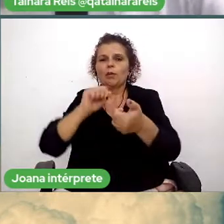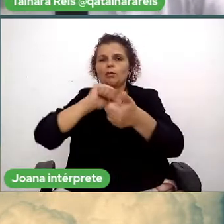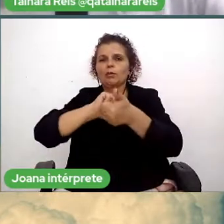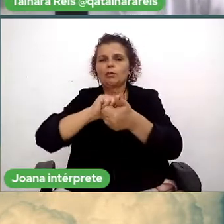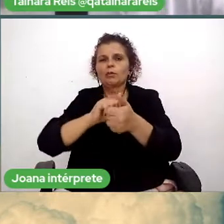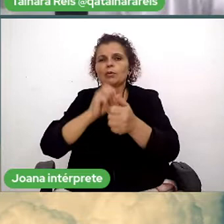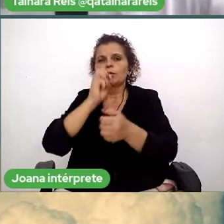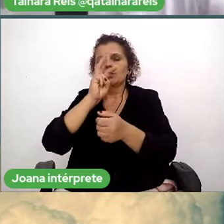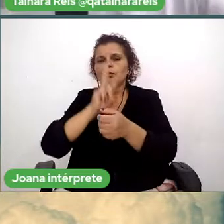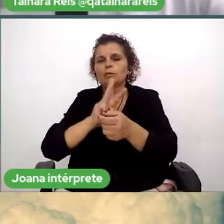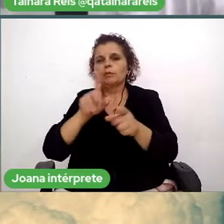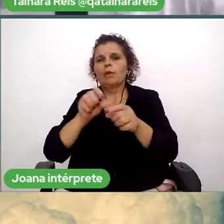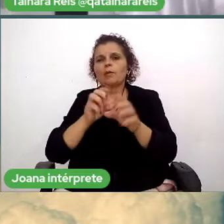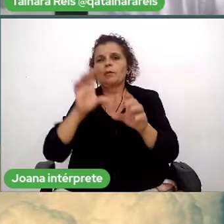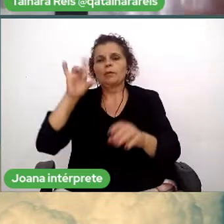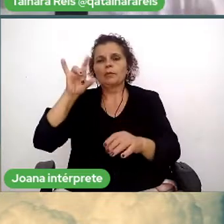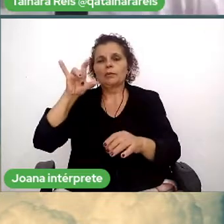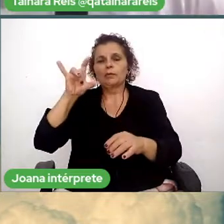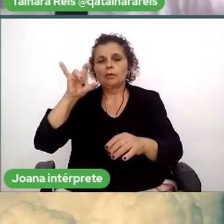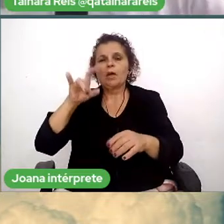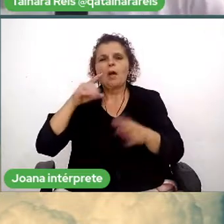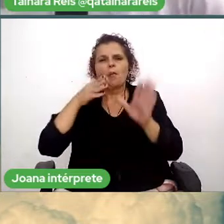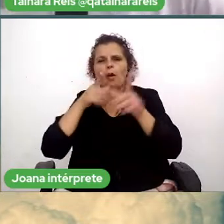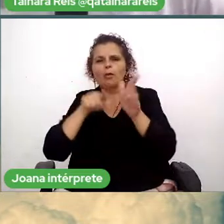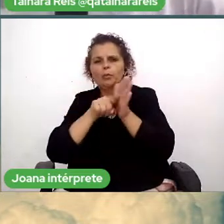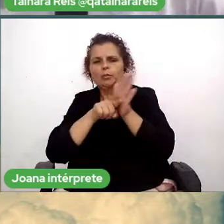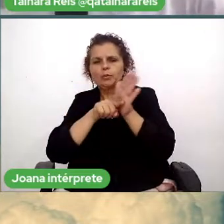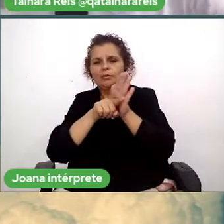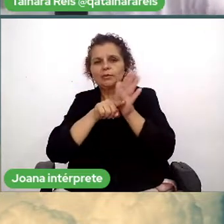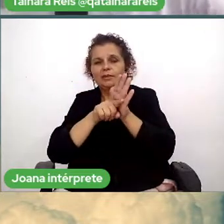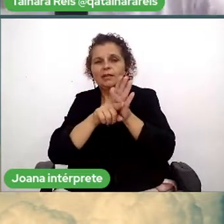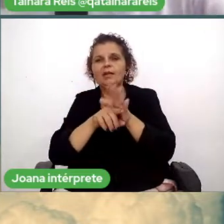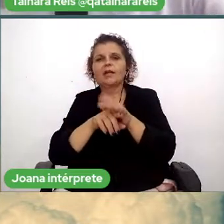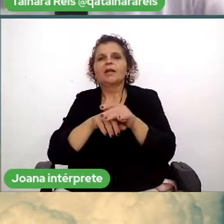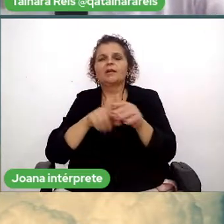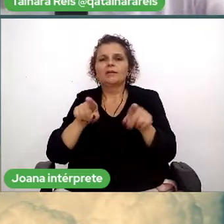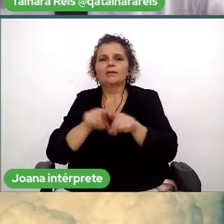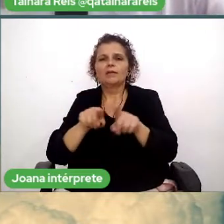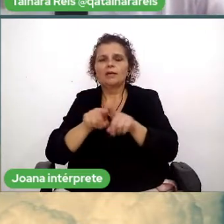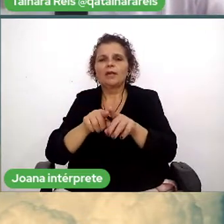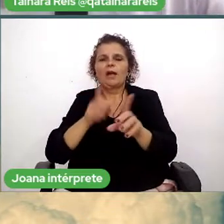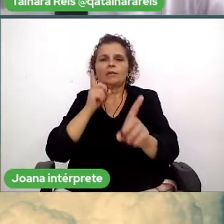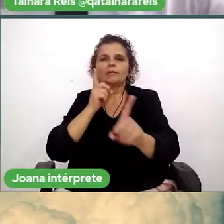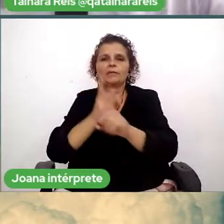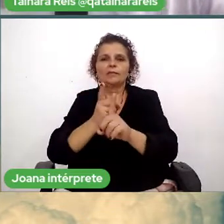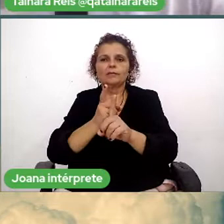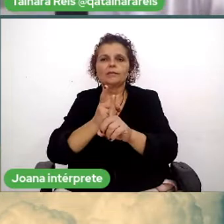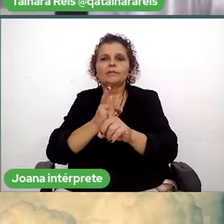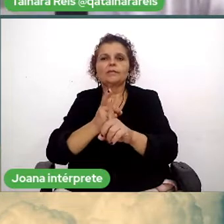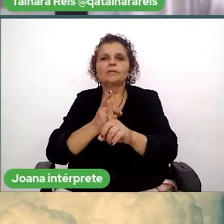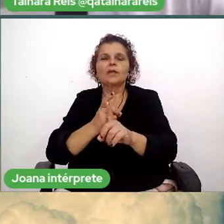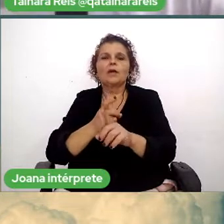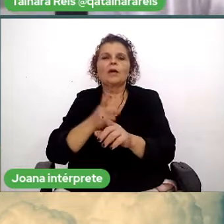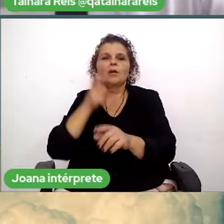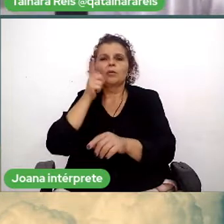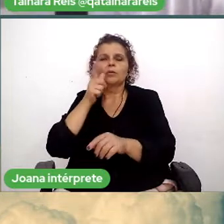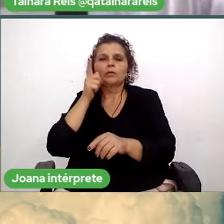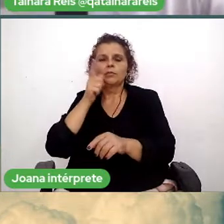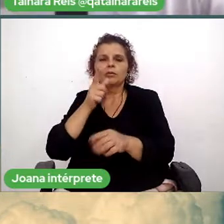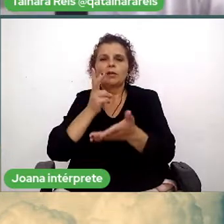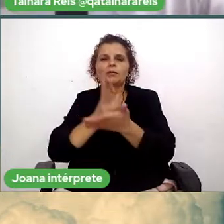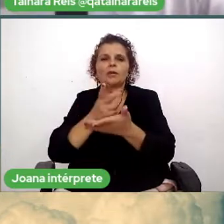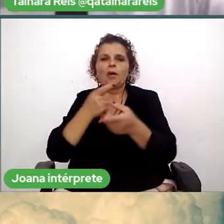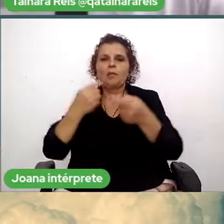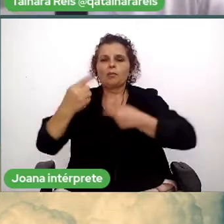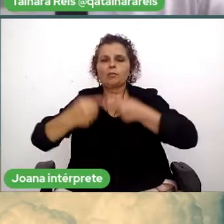meu Instagram, no meu LinkedIn. Vocês podem procurar a Tainara Reis, que é a Tainara Reis que vocês vão me encontrar, para que a gente consiga manter esse debate,